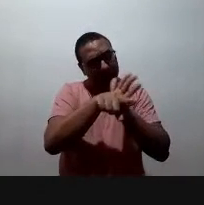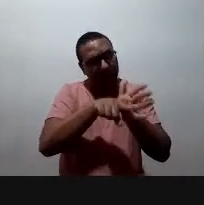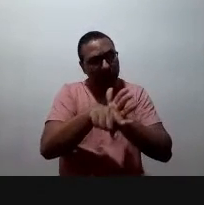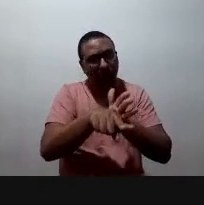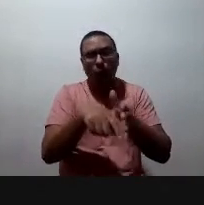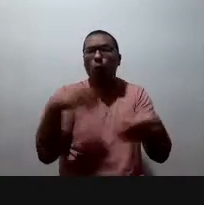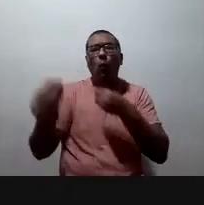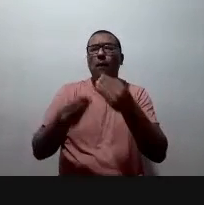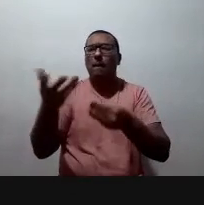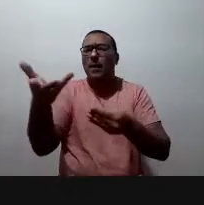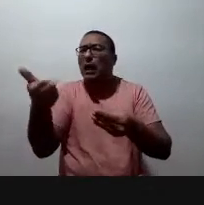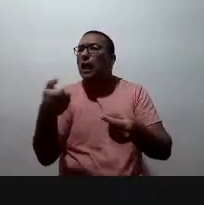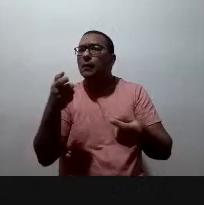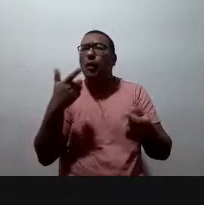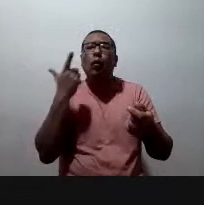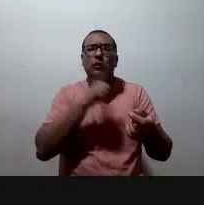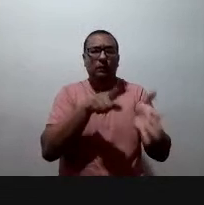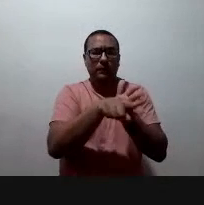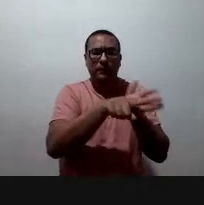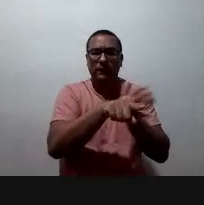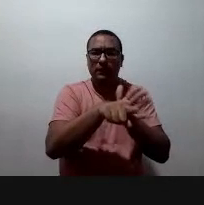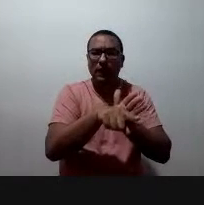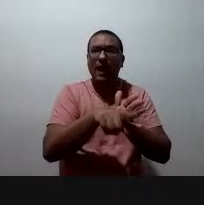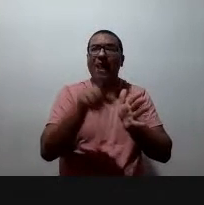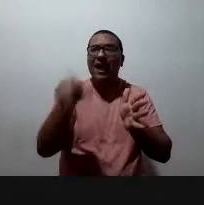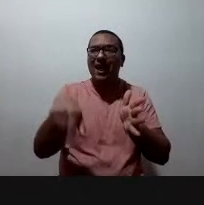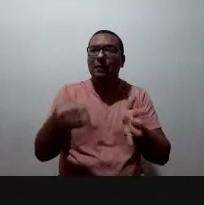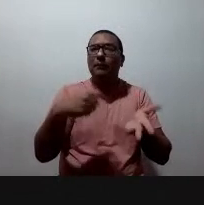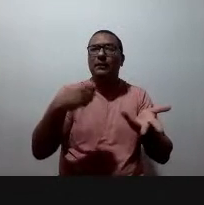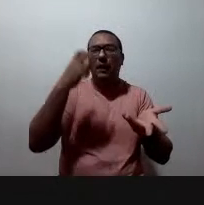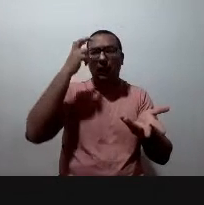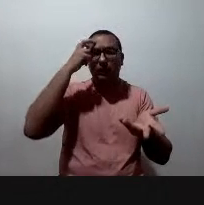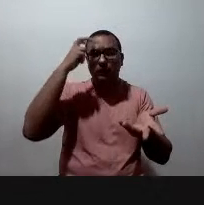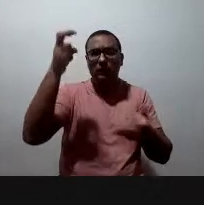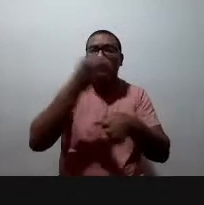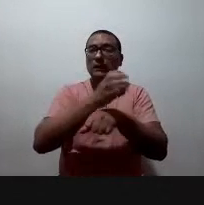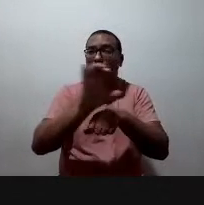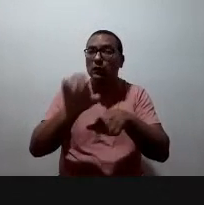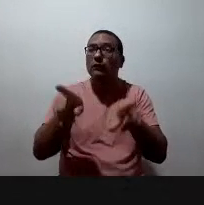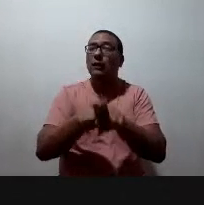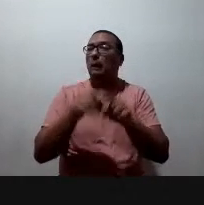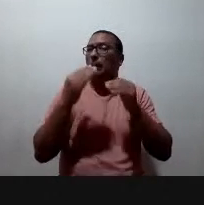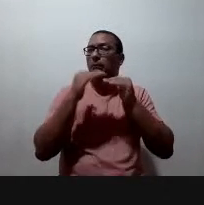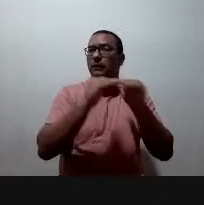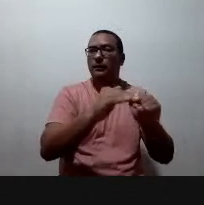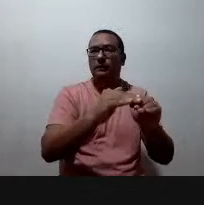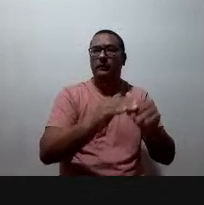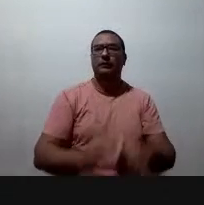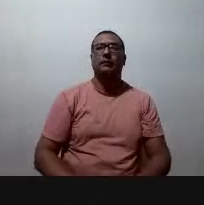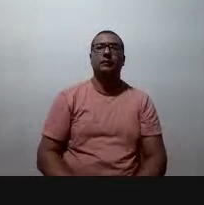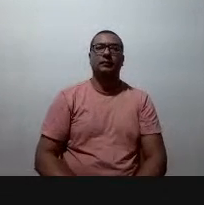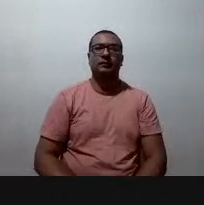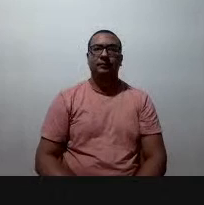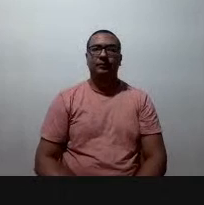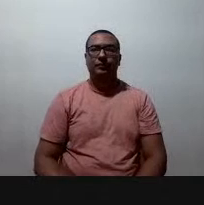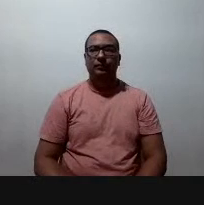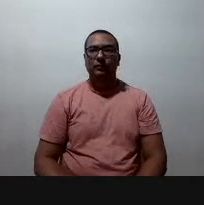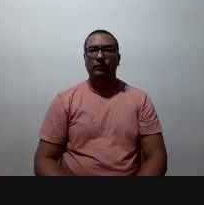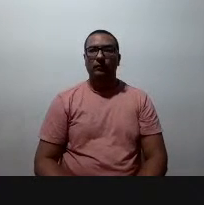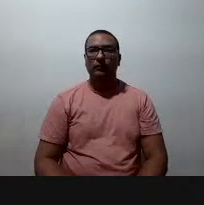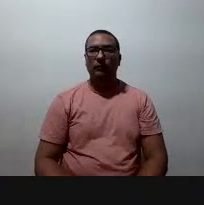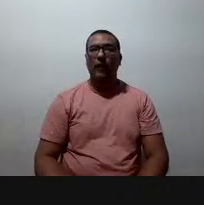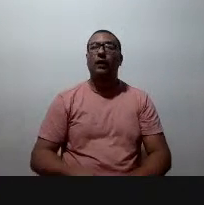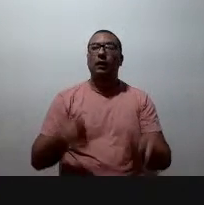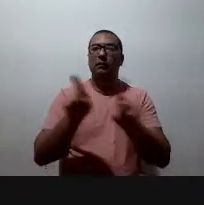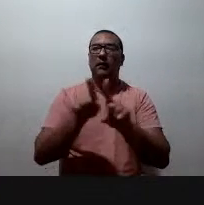de pesquisa, eu estou falando especificamente de raciocínio científico crítico. Porque ter um oceano